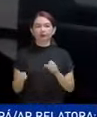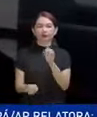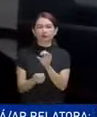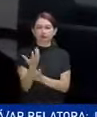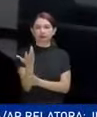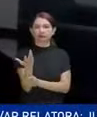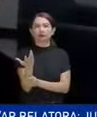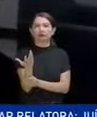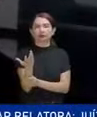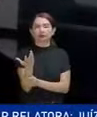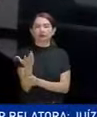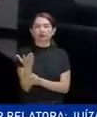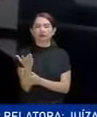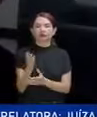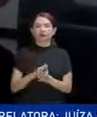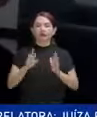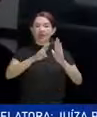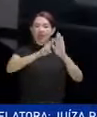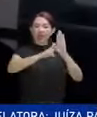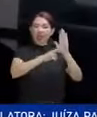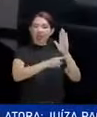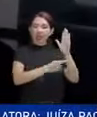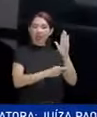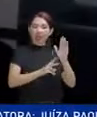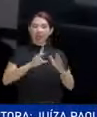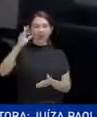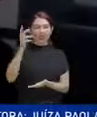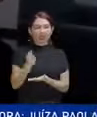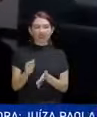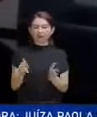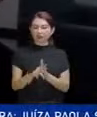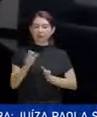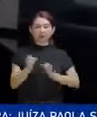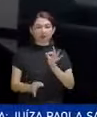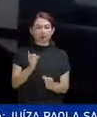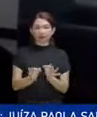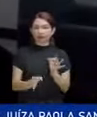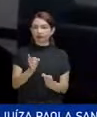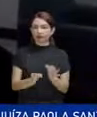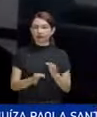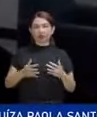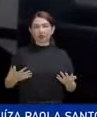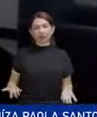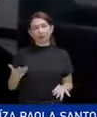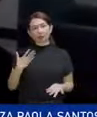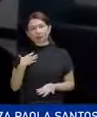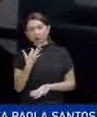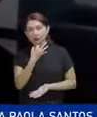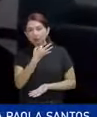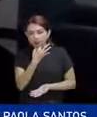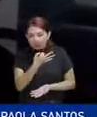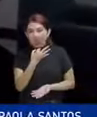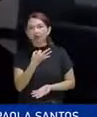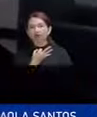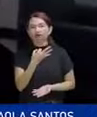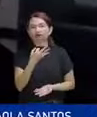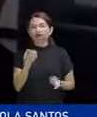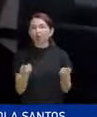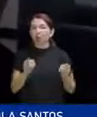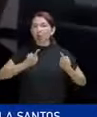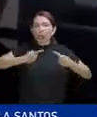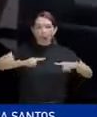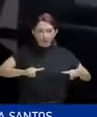criando restrições através de decisões do judiciário, que é um ativismo que, no meu entender,